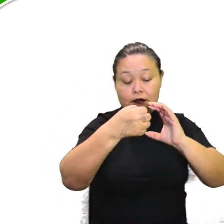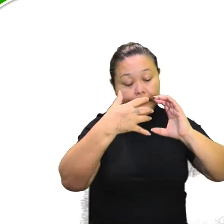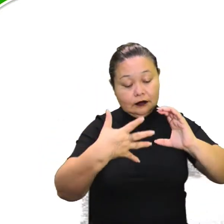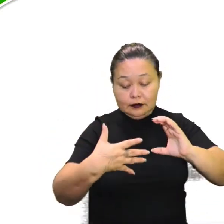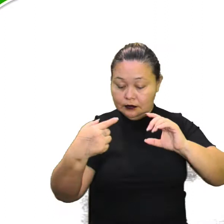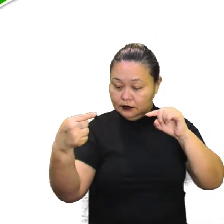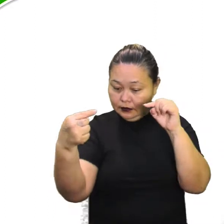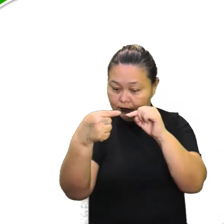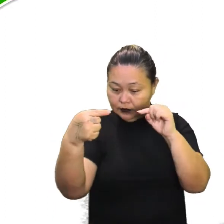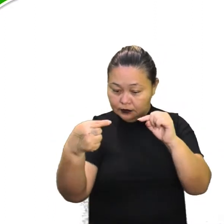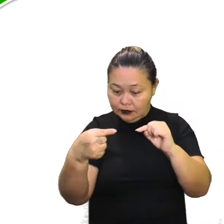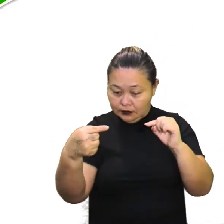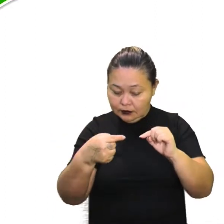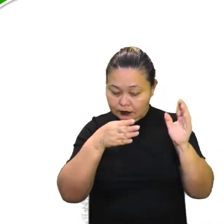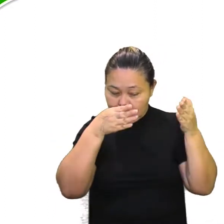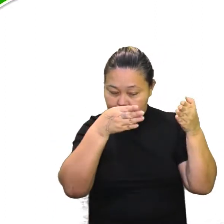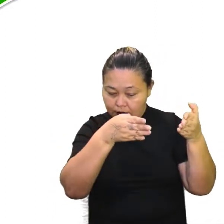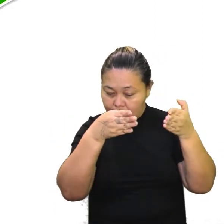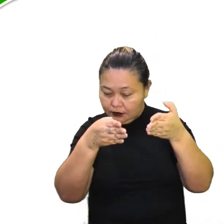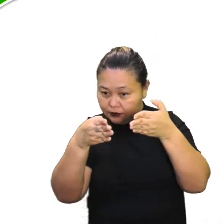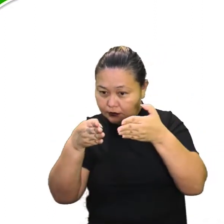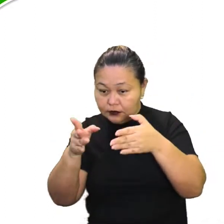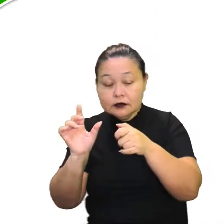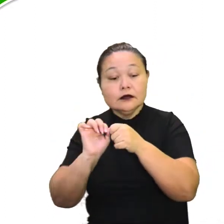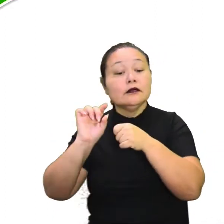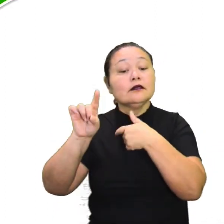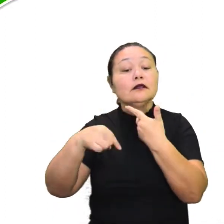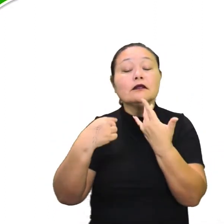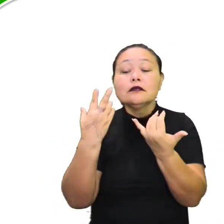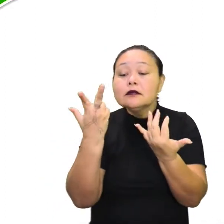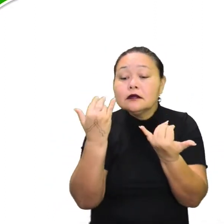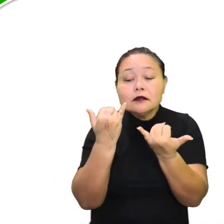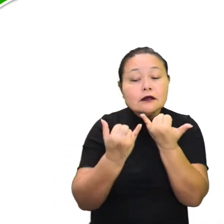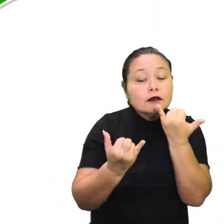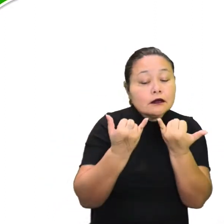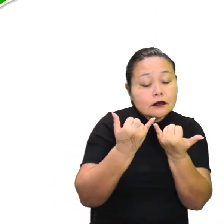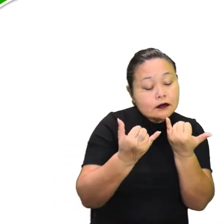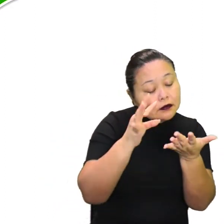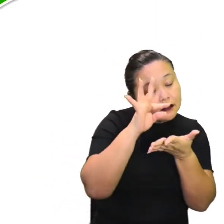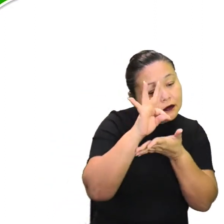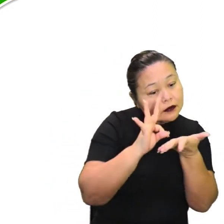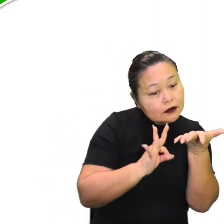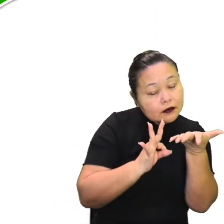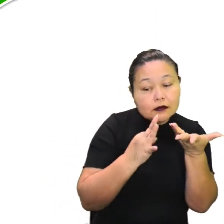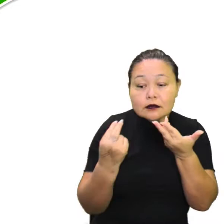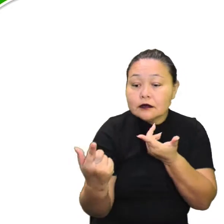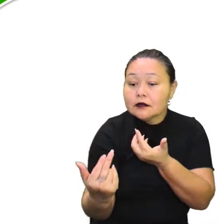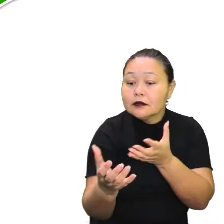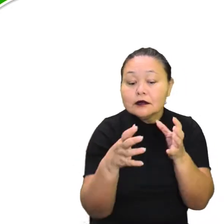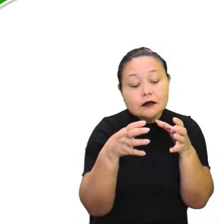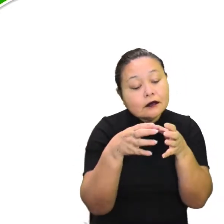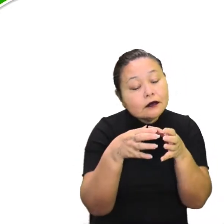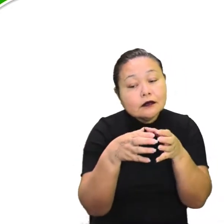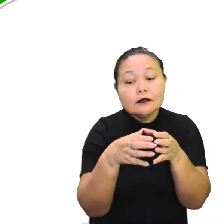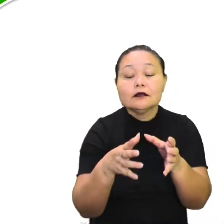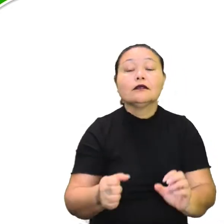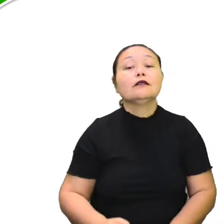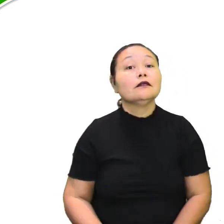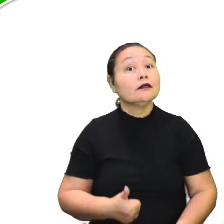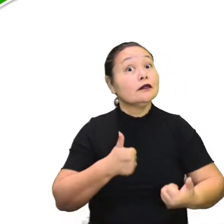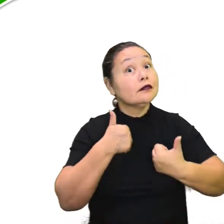suas características específicas e suas semelhanças com textos da mesma